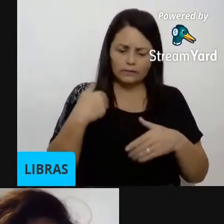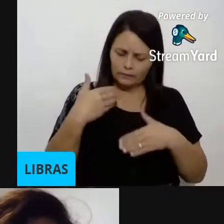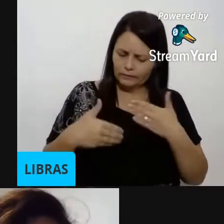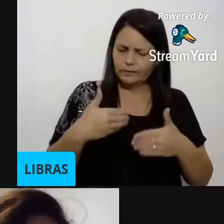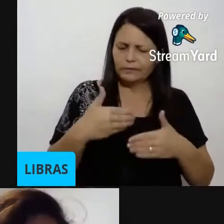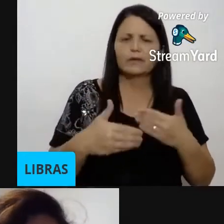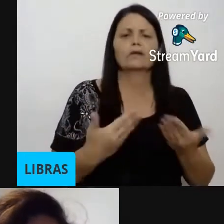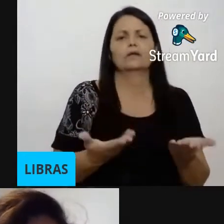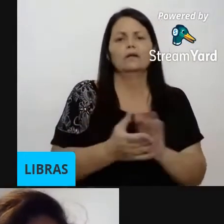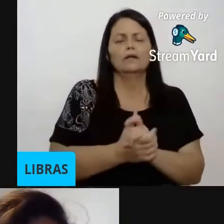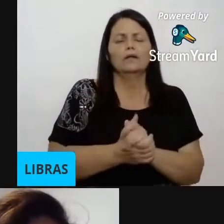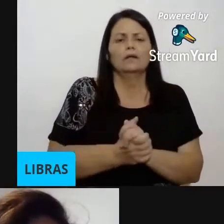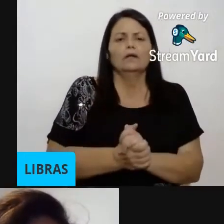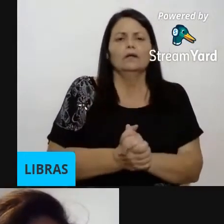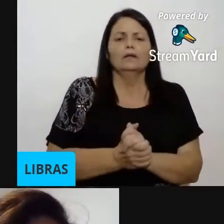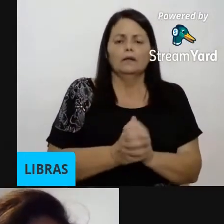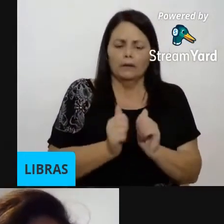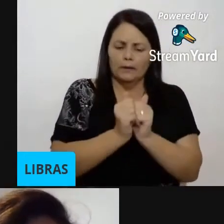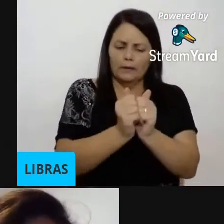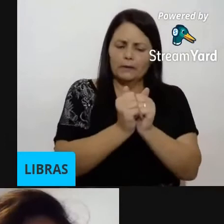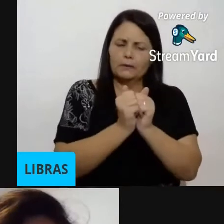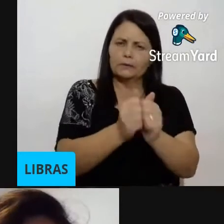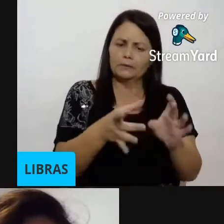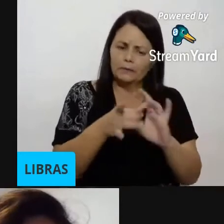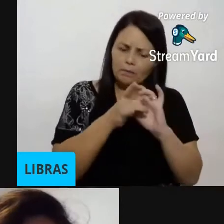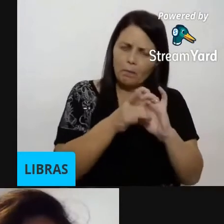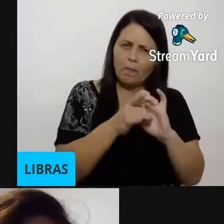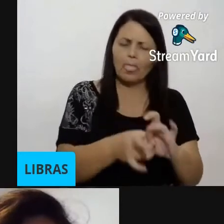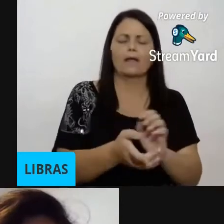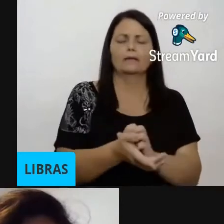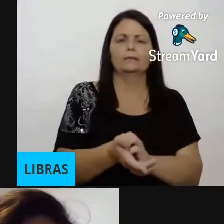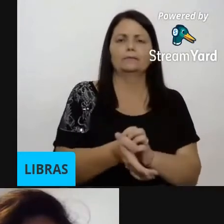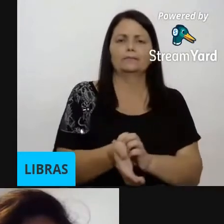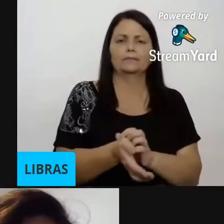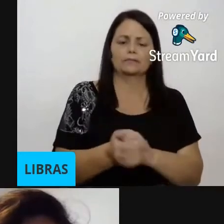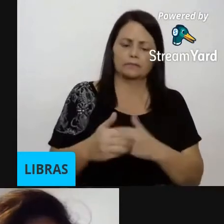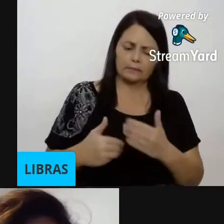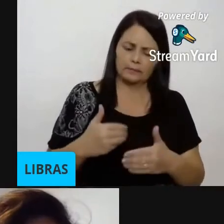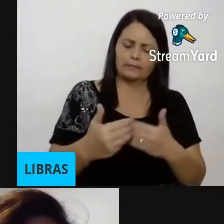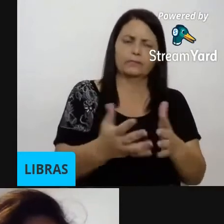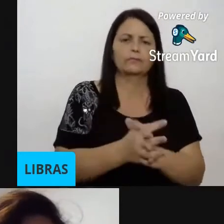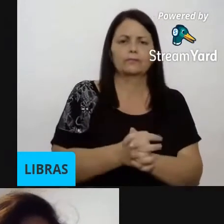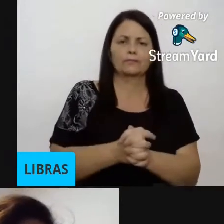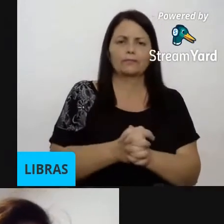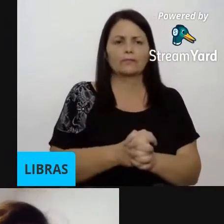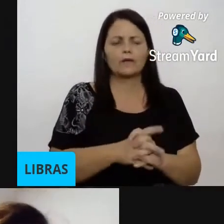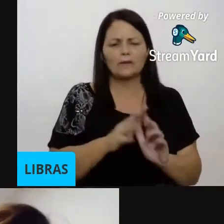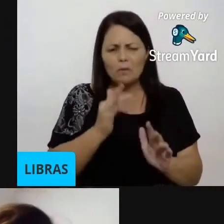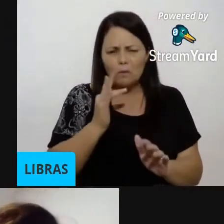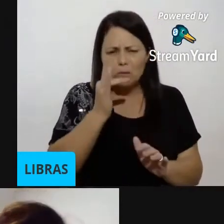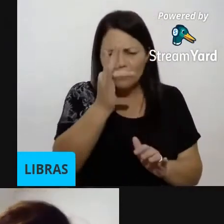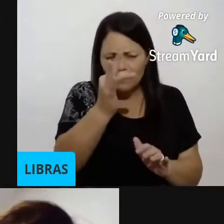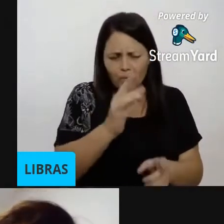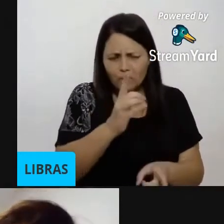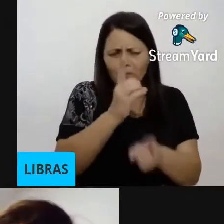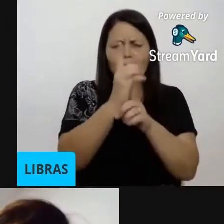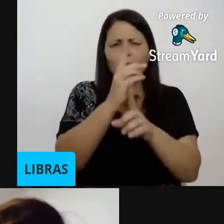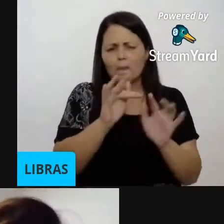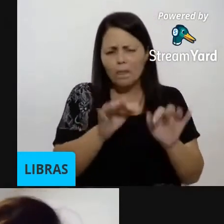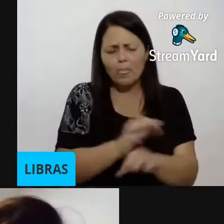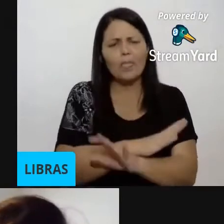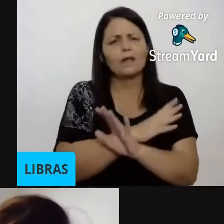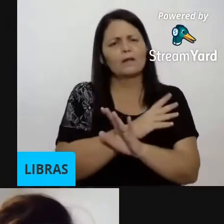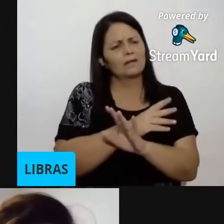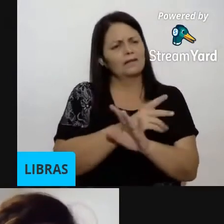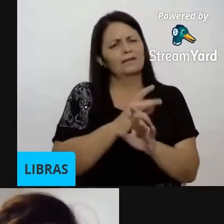né? É um processo... É o caminhar, não é o que a gente encontra lá no final. O ser humano está sempre descontente, gente. O